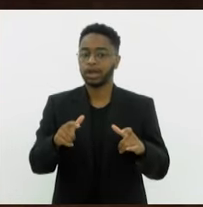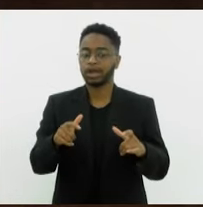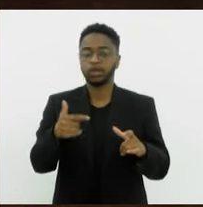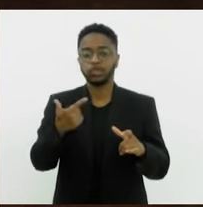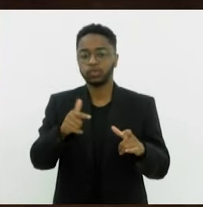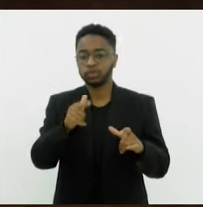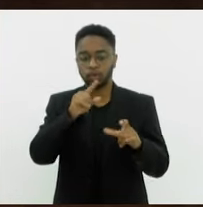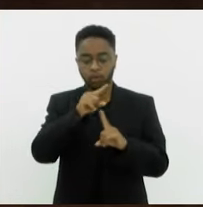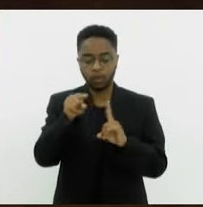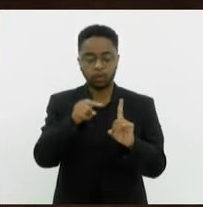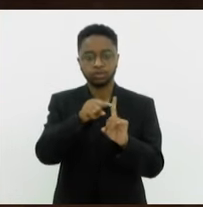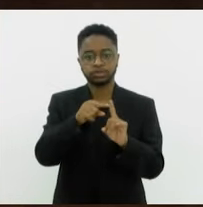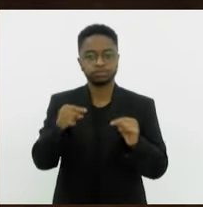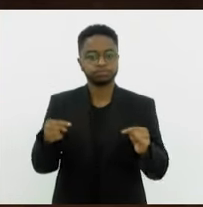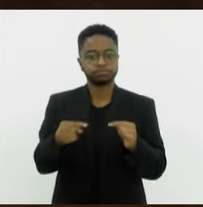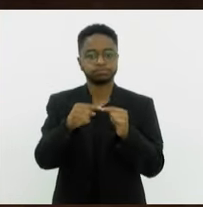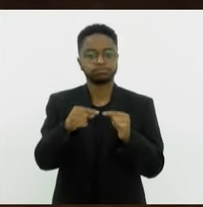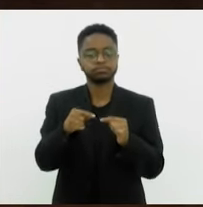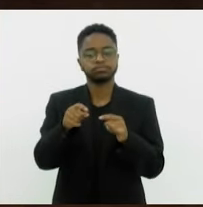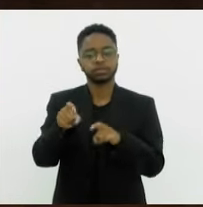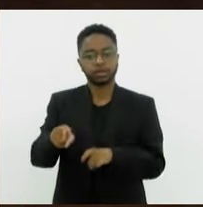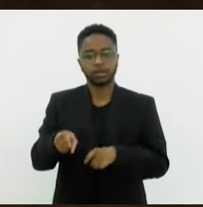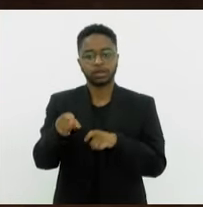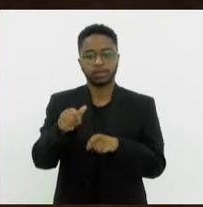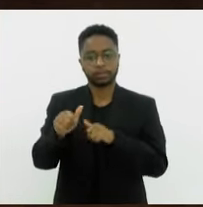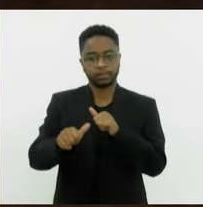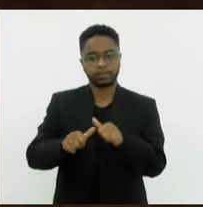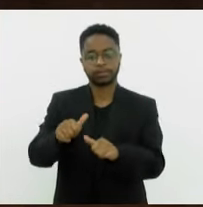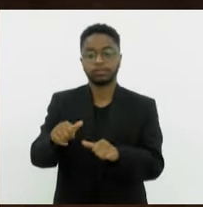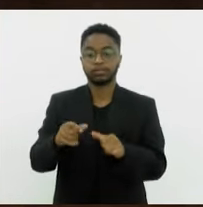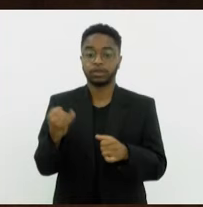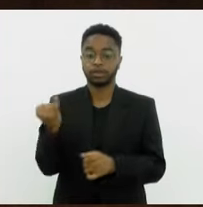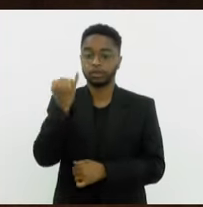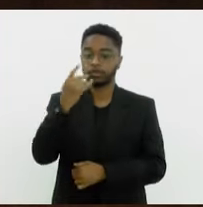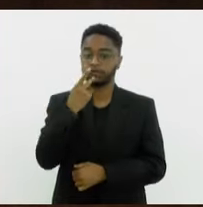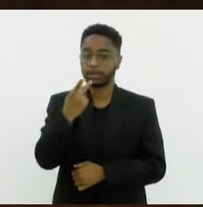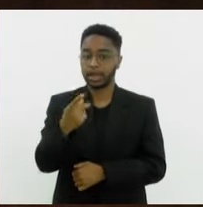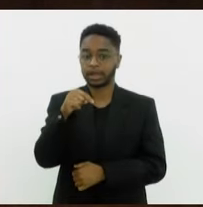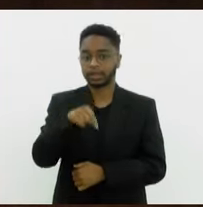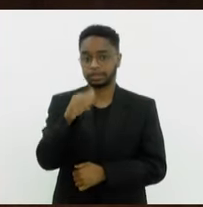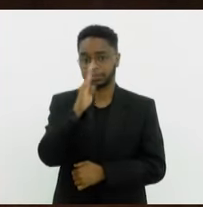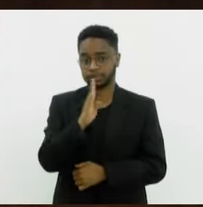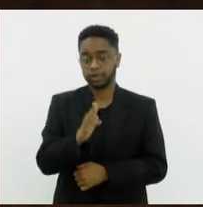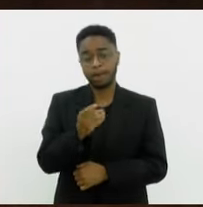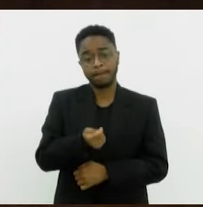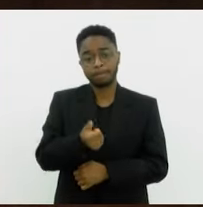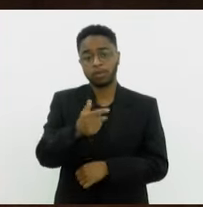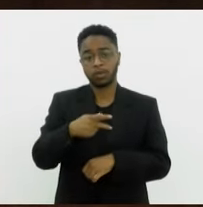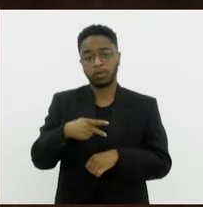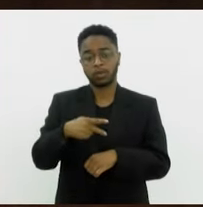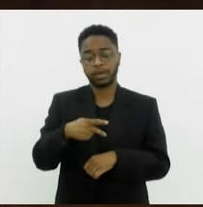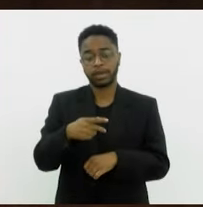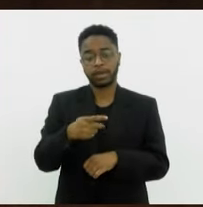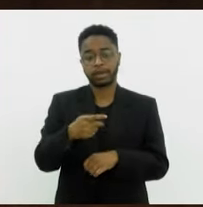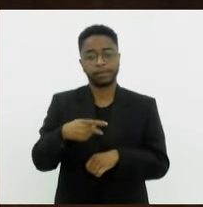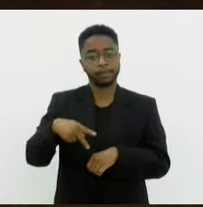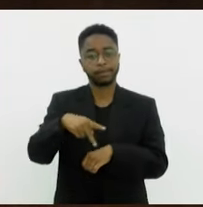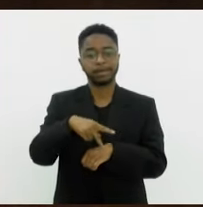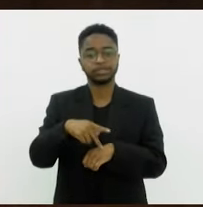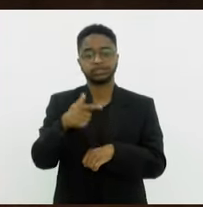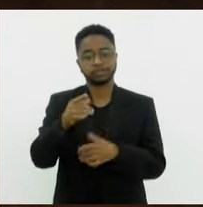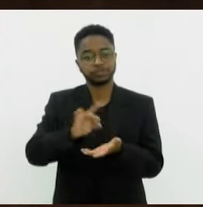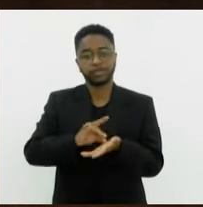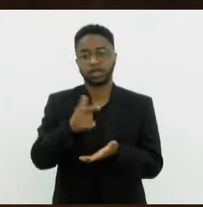reforma agrária. É muito importante dizer que o Brasil é um dos poucos países que não fizeram a reforma agrária